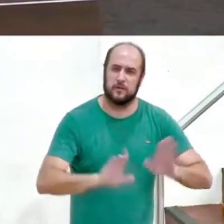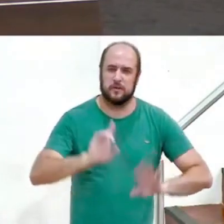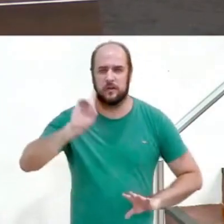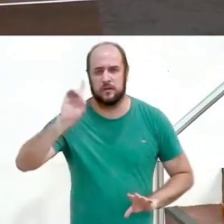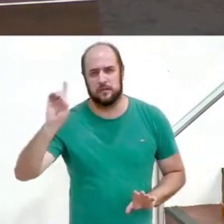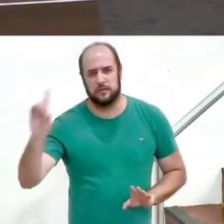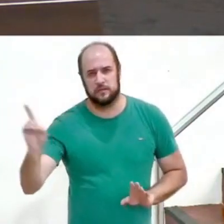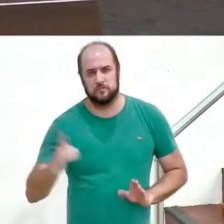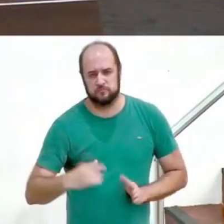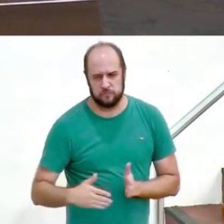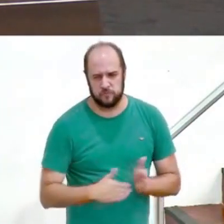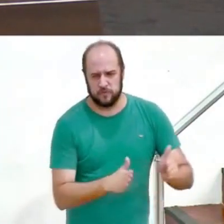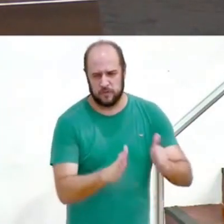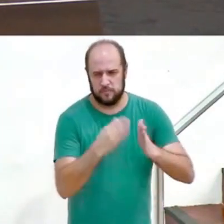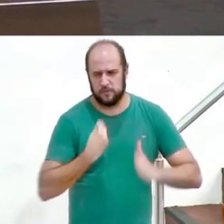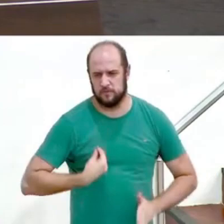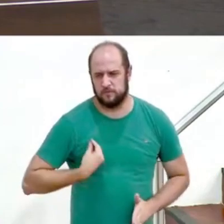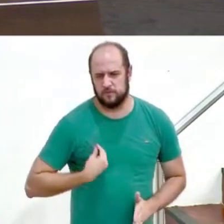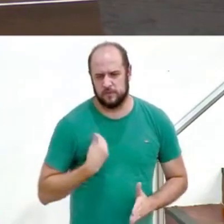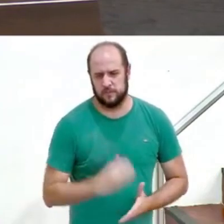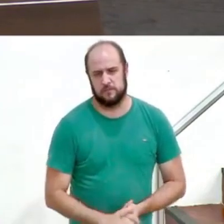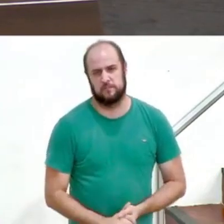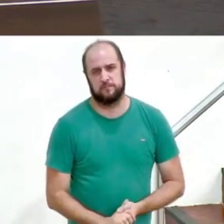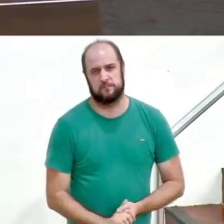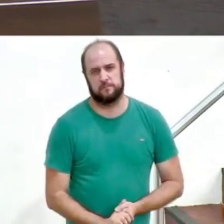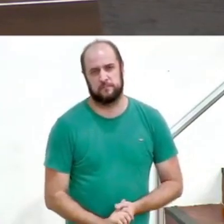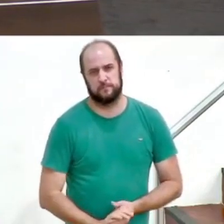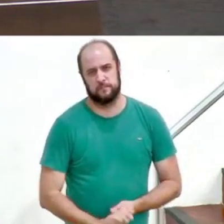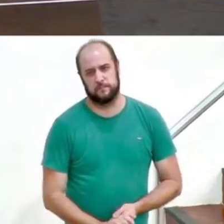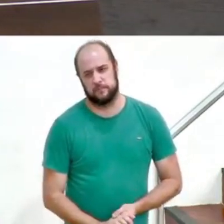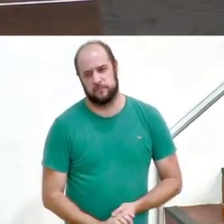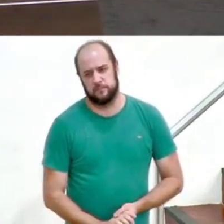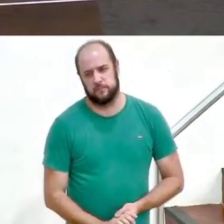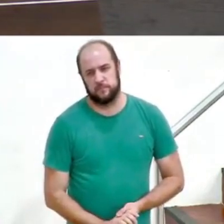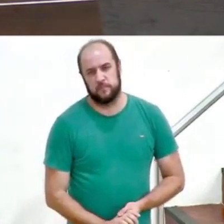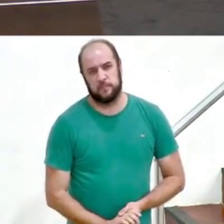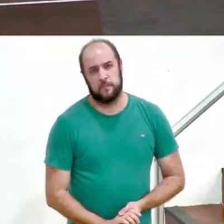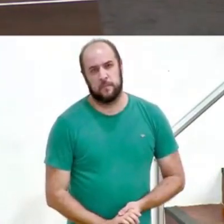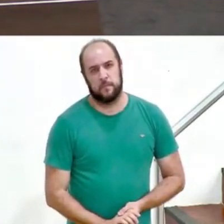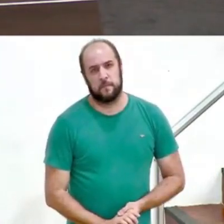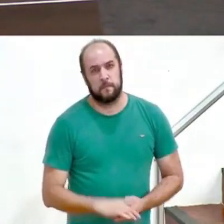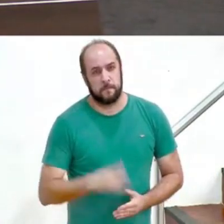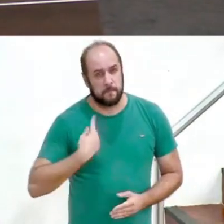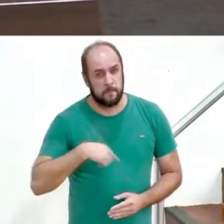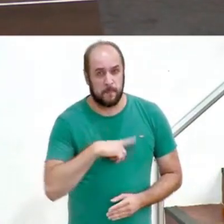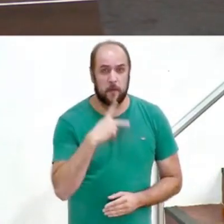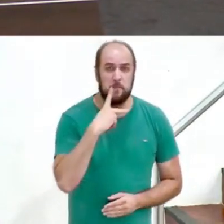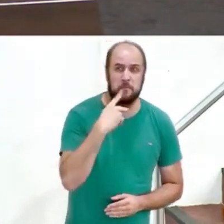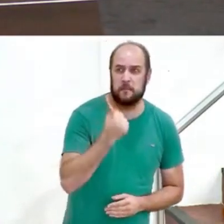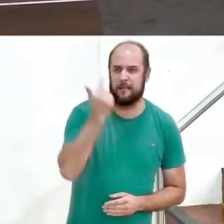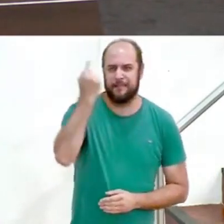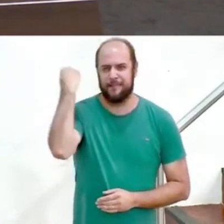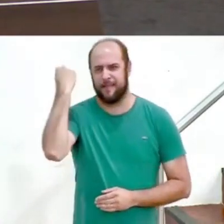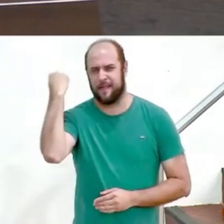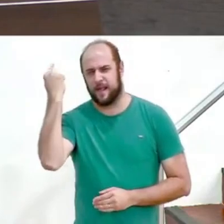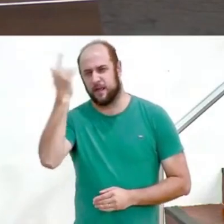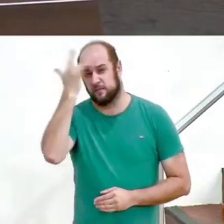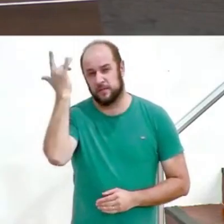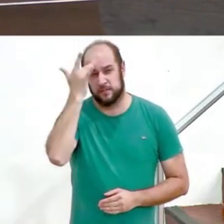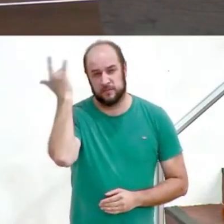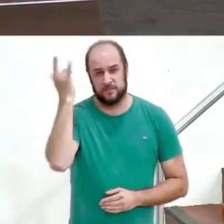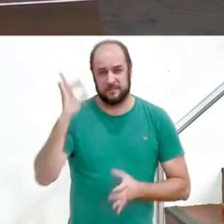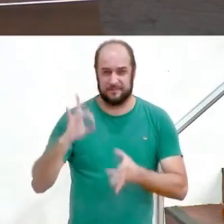e caminharem com Ele, face a face. Os nossos primeiros pais, então,